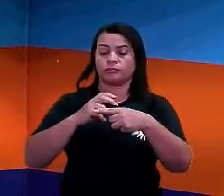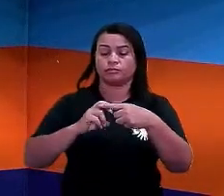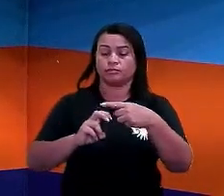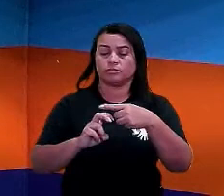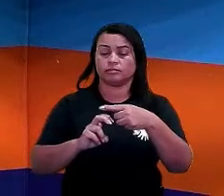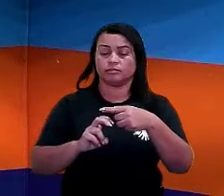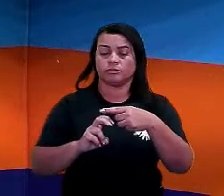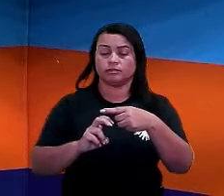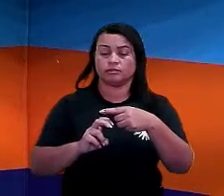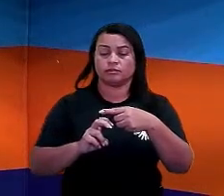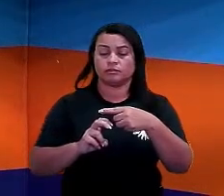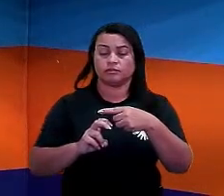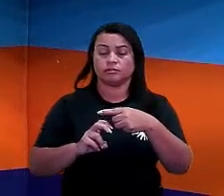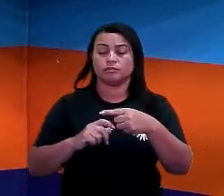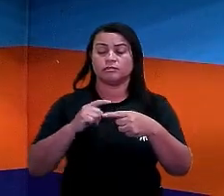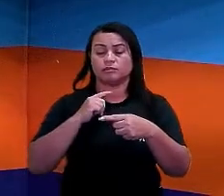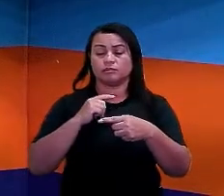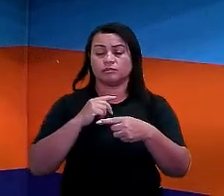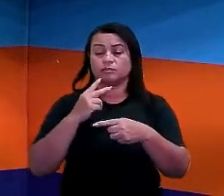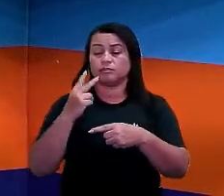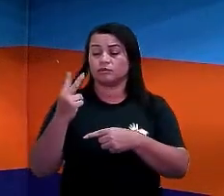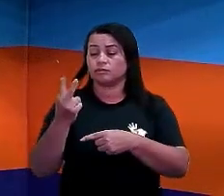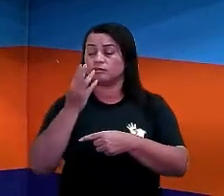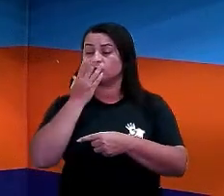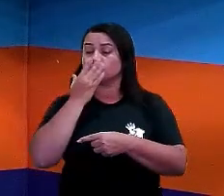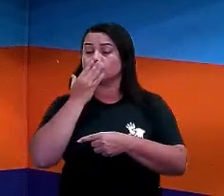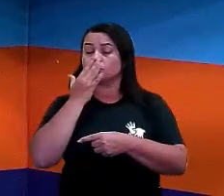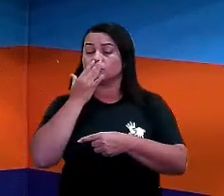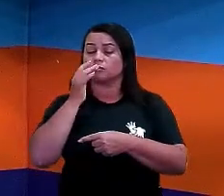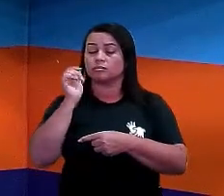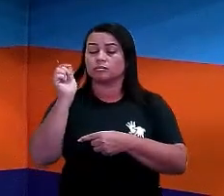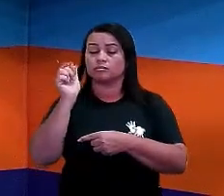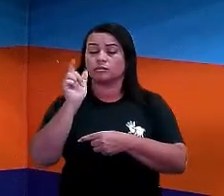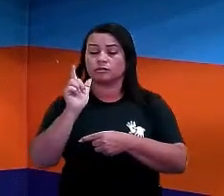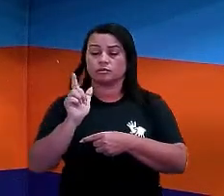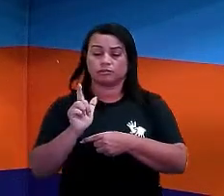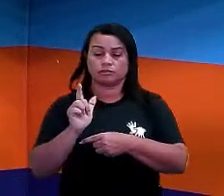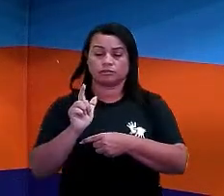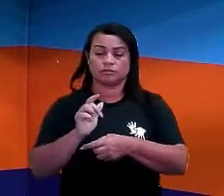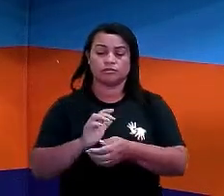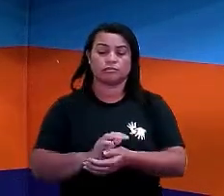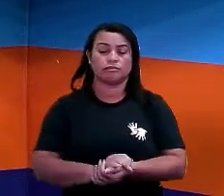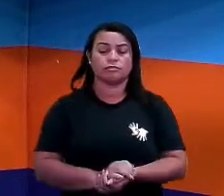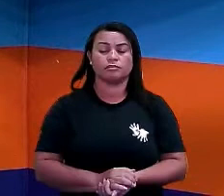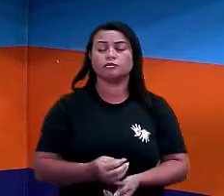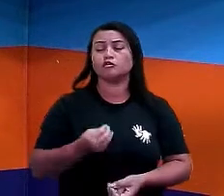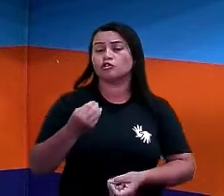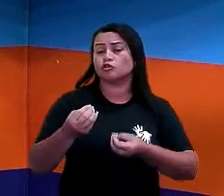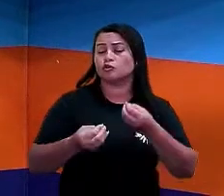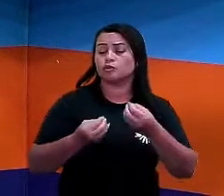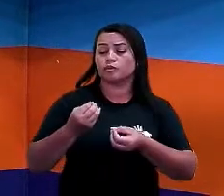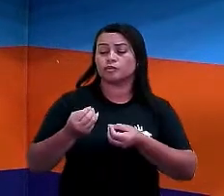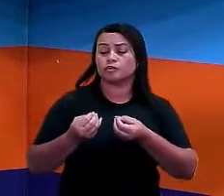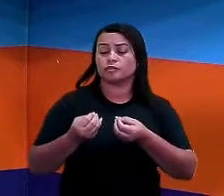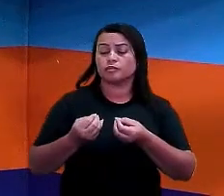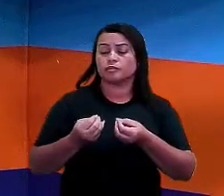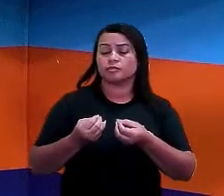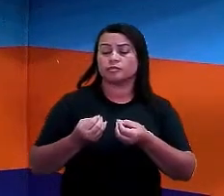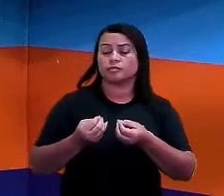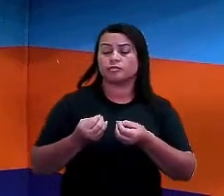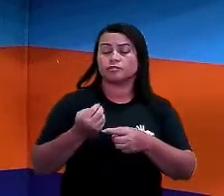2/5. Porque eu tenho 2 partes azuis de 5. E como é que eu leio? Eu